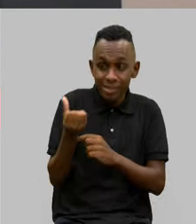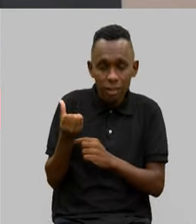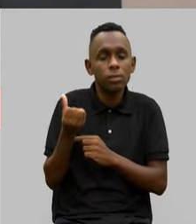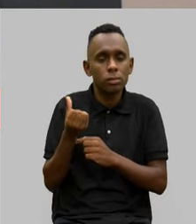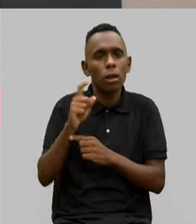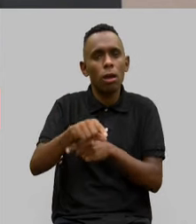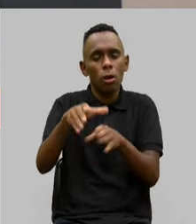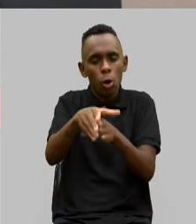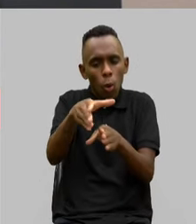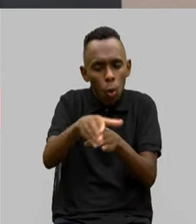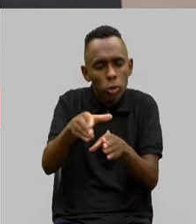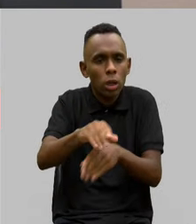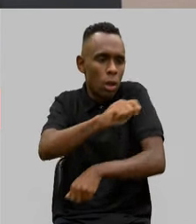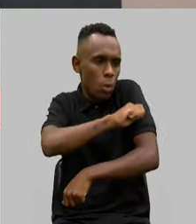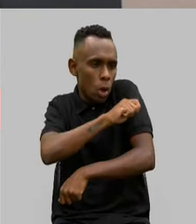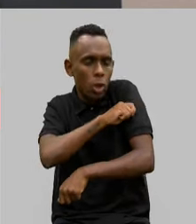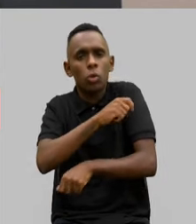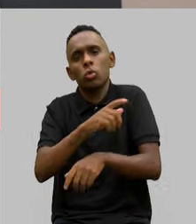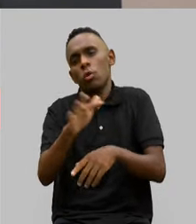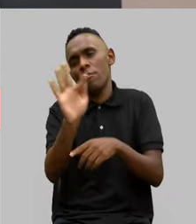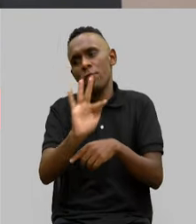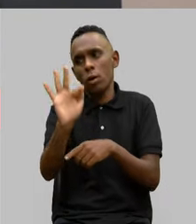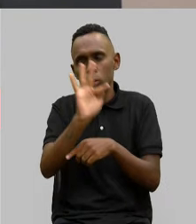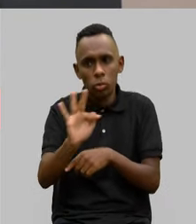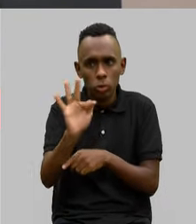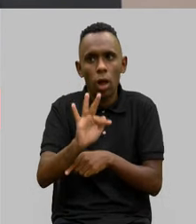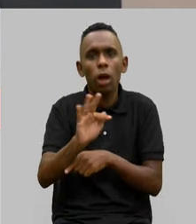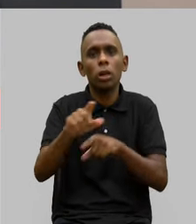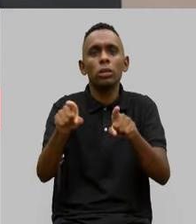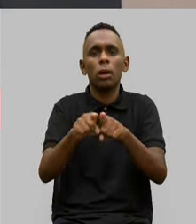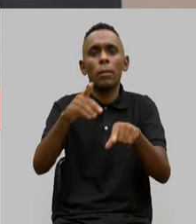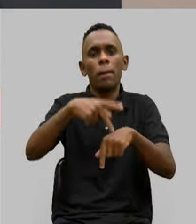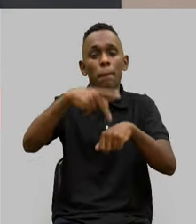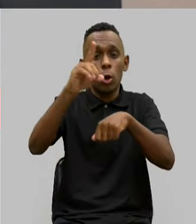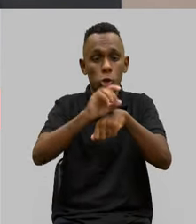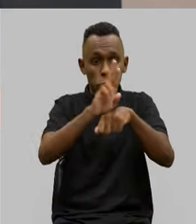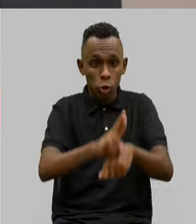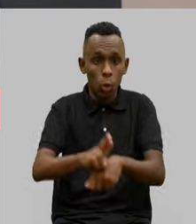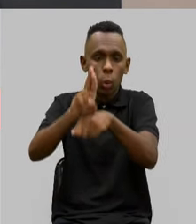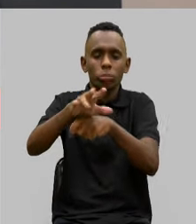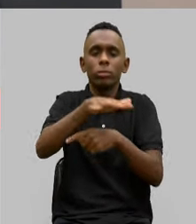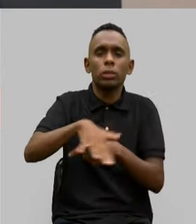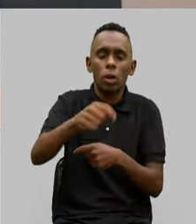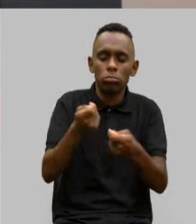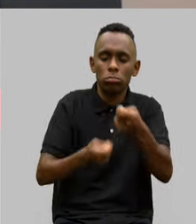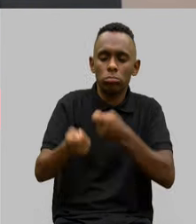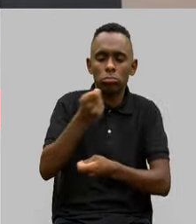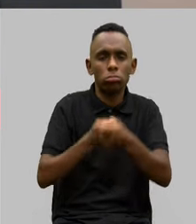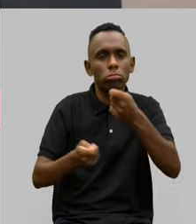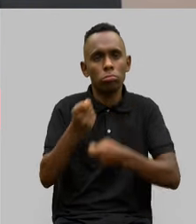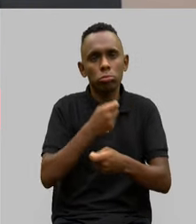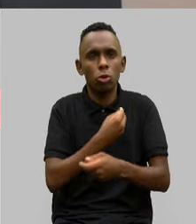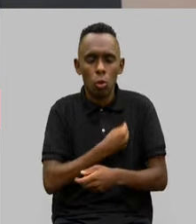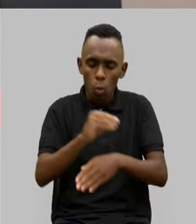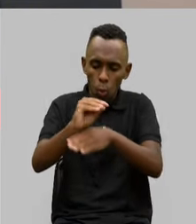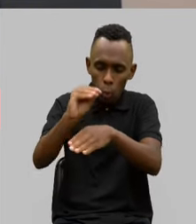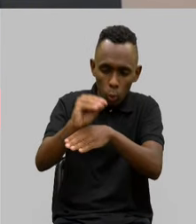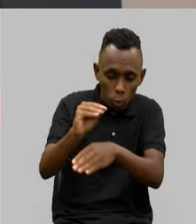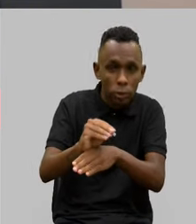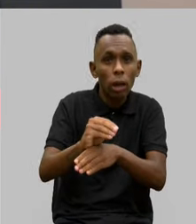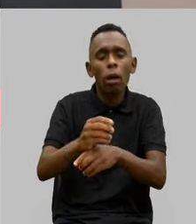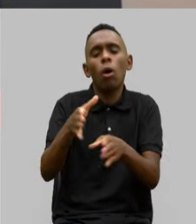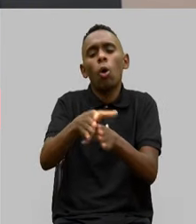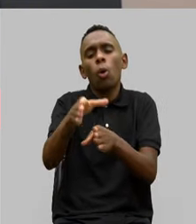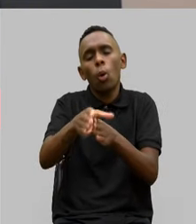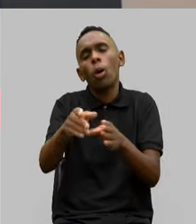orienta alunos de graduação e pós-doc na área de controle biológico conservativo orienta